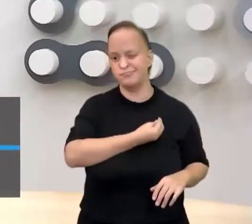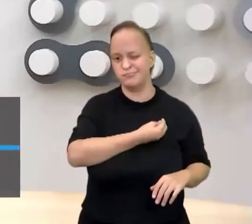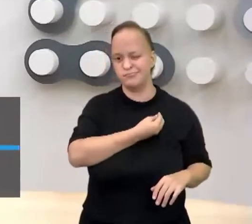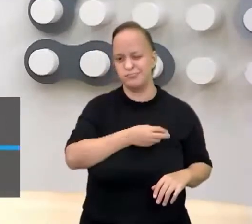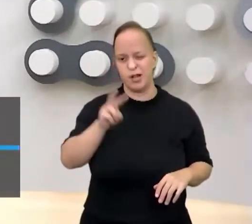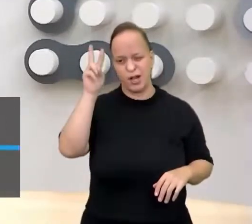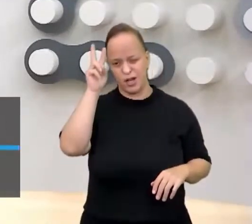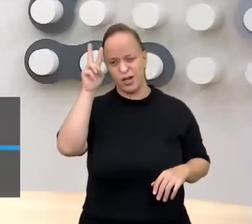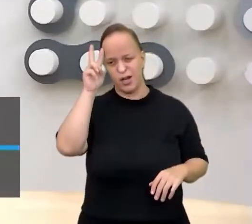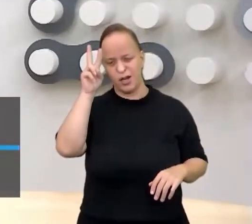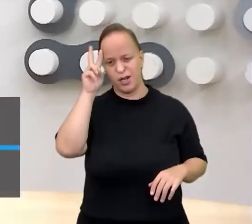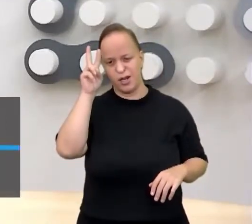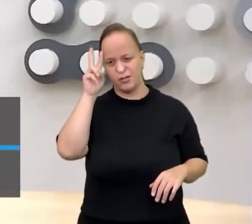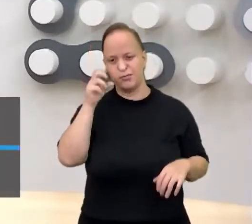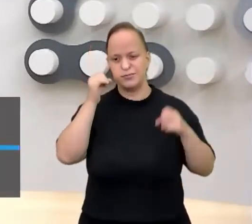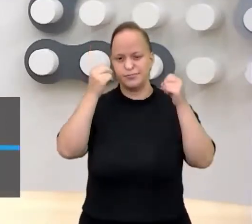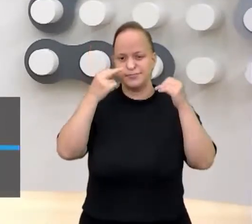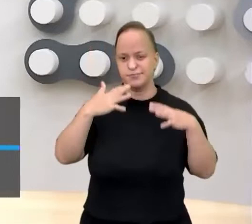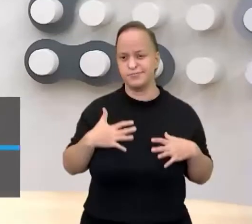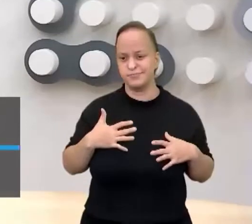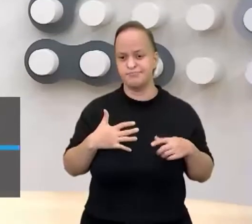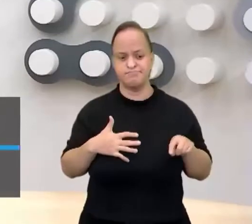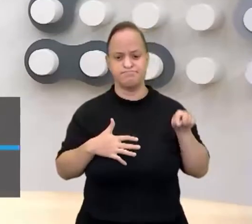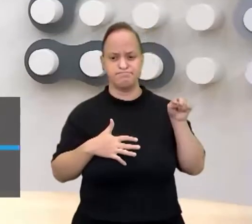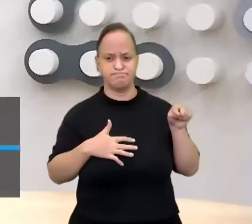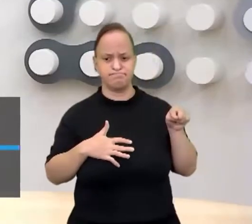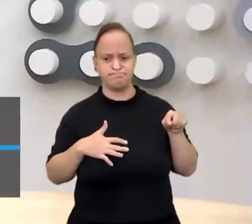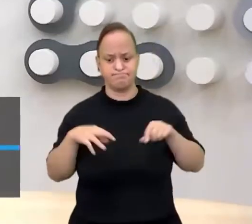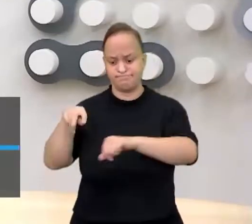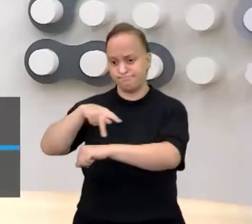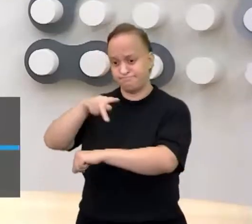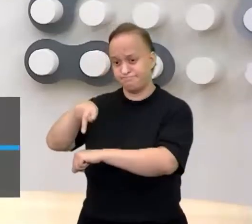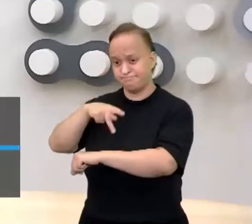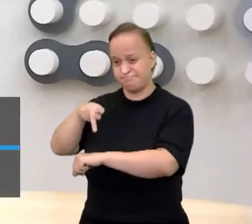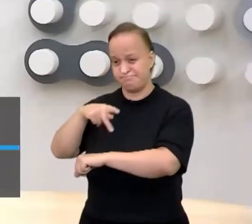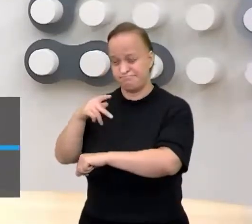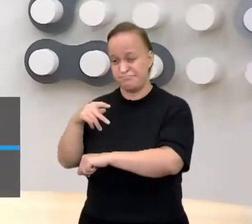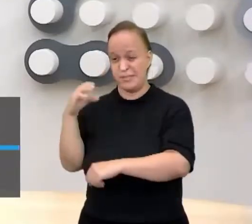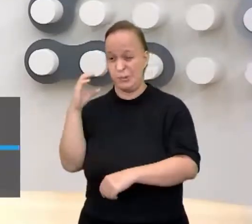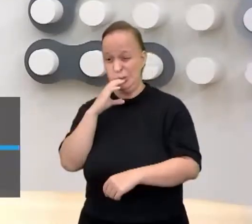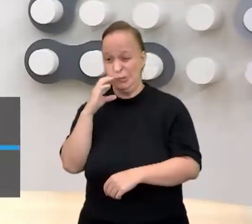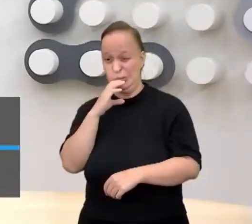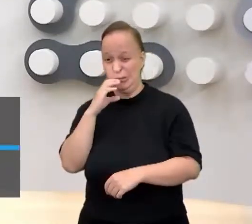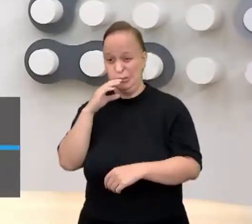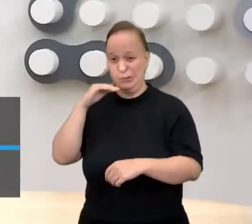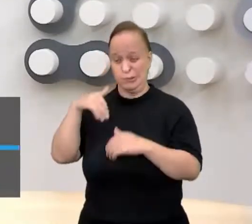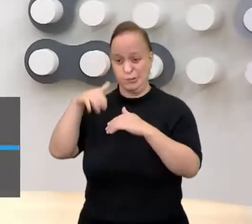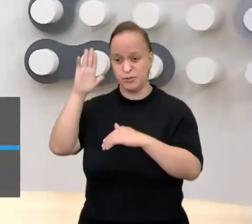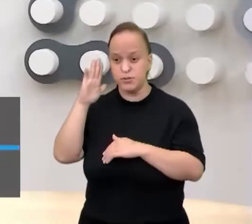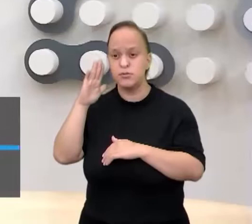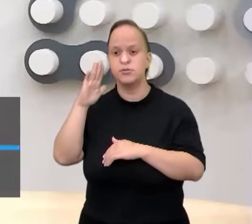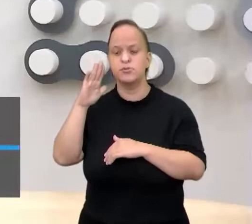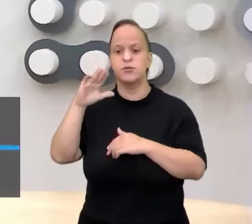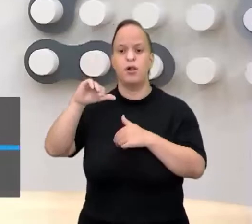que o Friedrich Häxel dizia que pessoas de países mais quentes, né, como aqui o pessoal da América